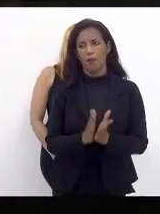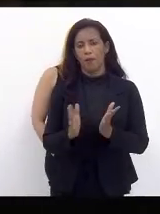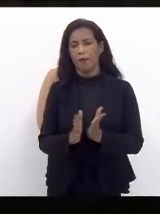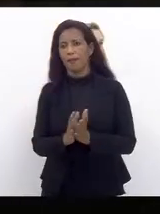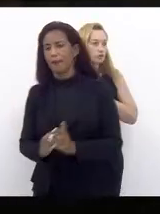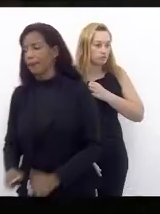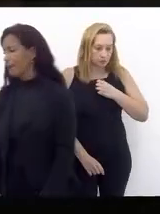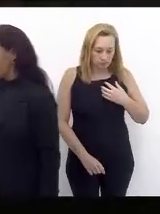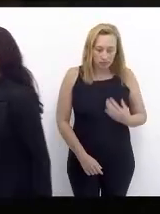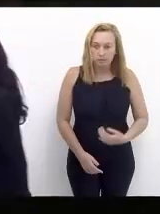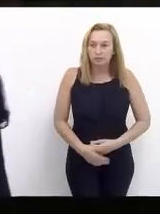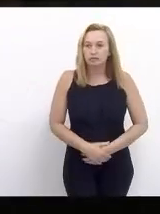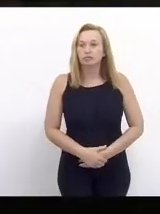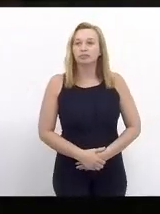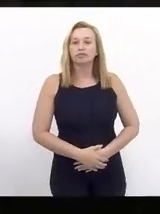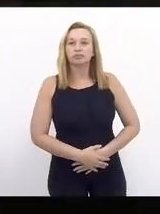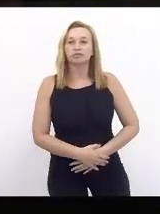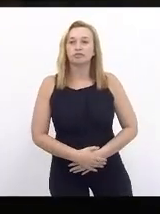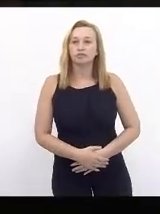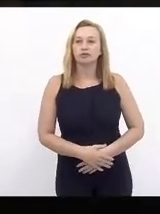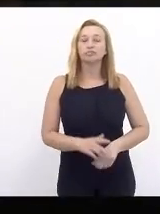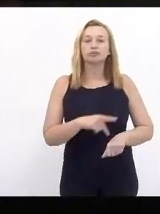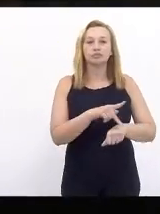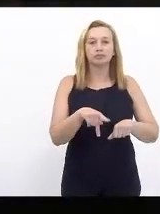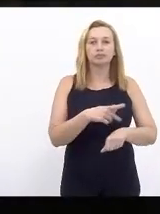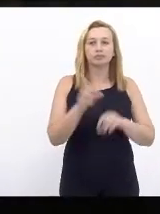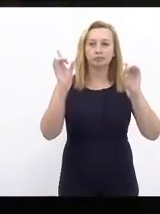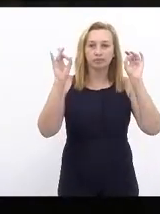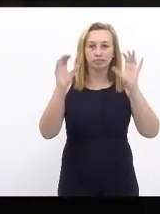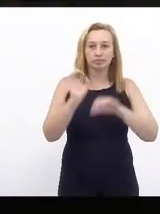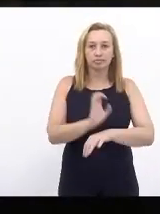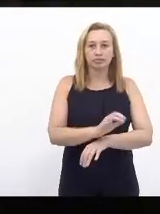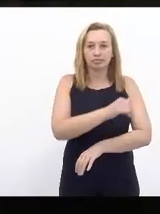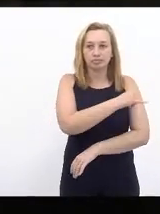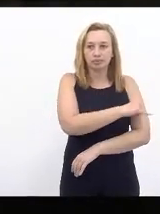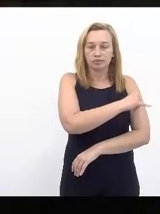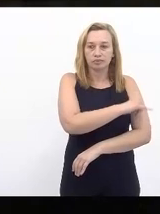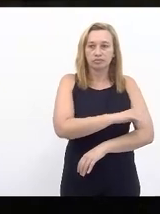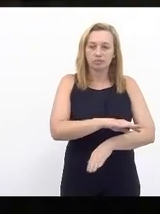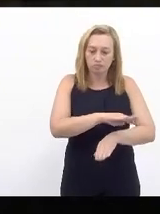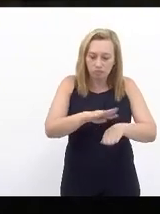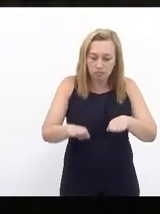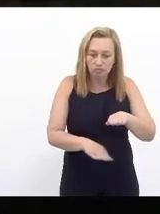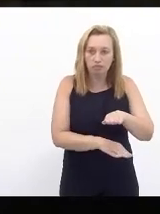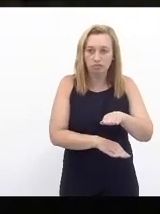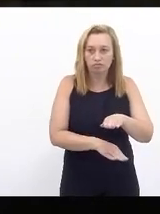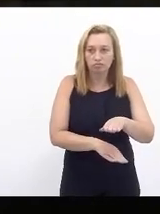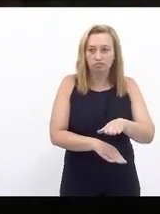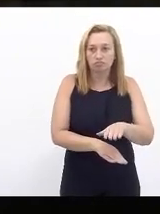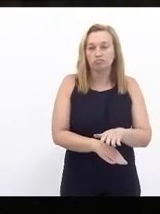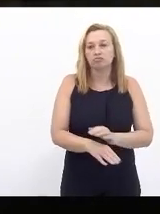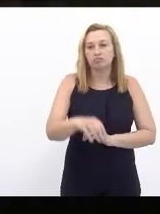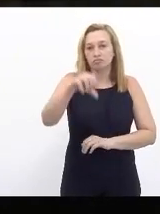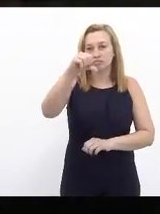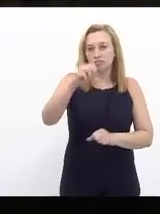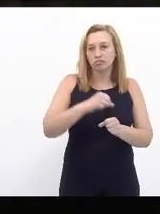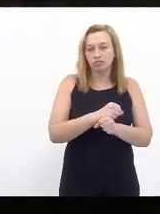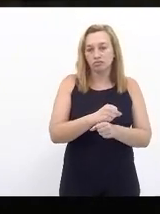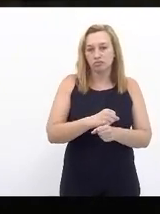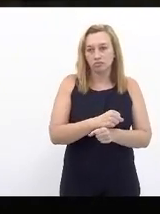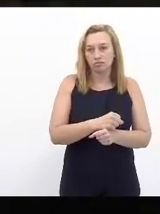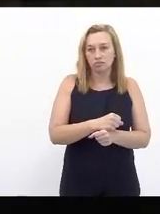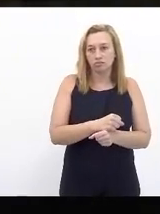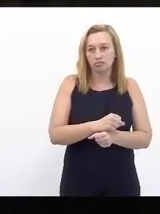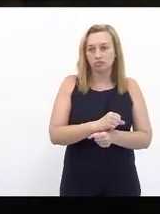para o nosso país, em especial para o estado do Rio de Janeiro, que está submetido a mais 9 anos de